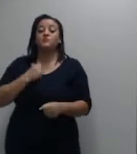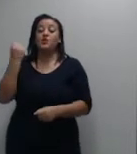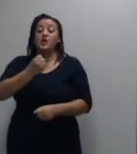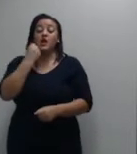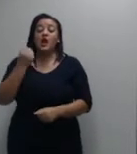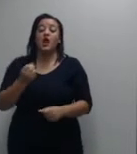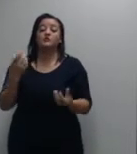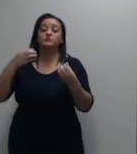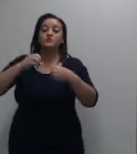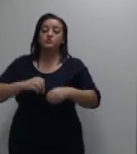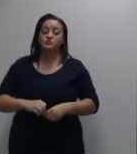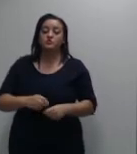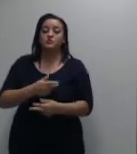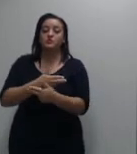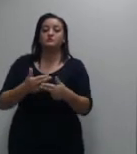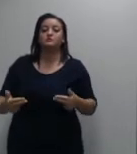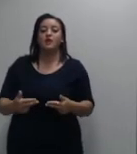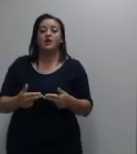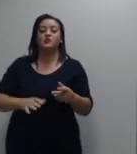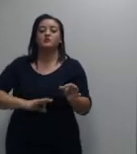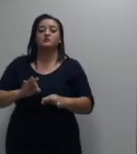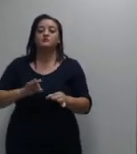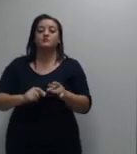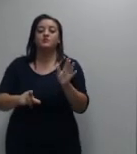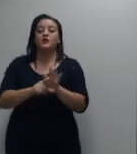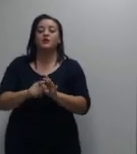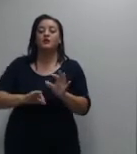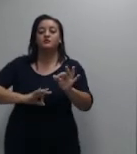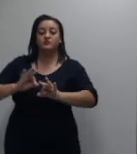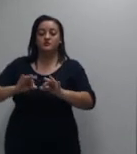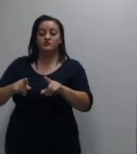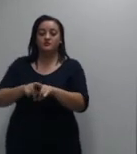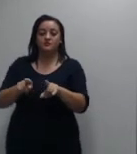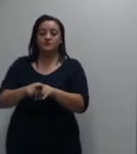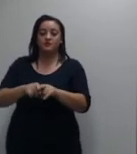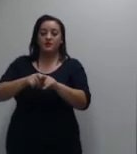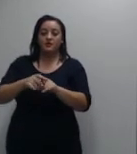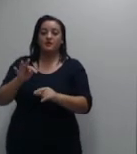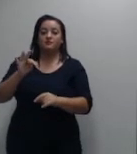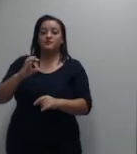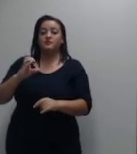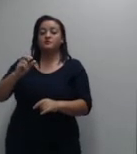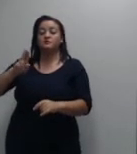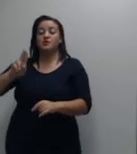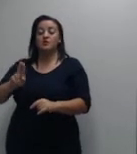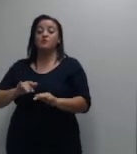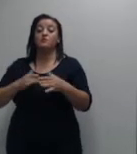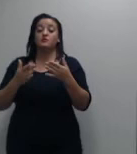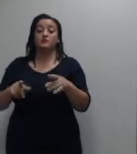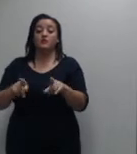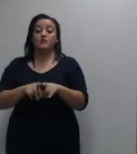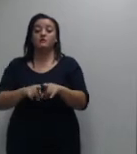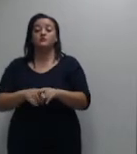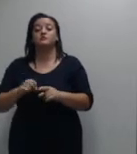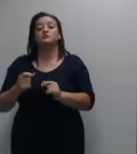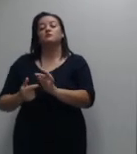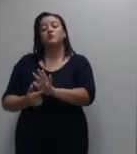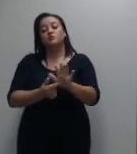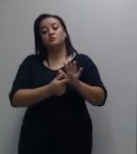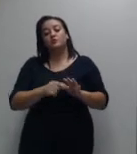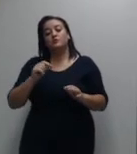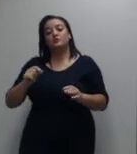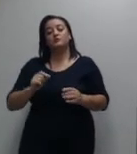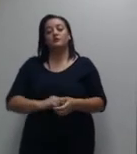aos bens tutelados pela lei de Regência pelo Tribunal de Contas por quantos que demonstrou que a